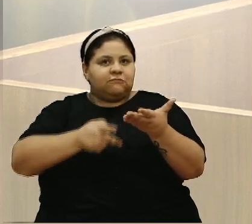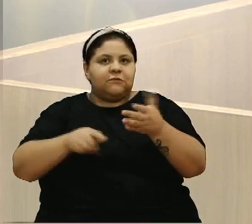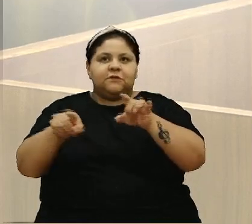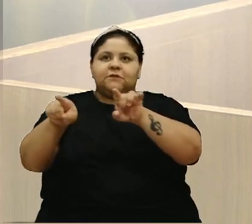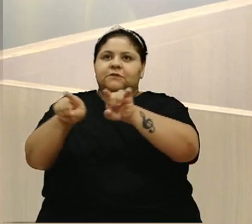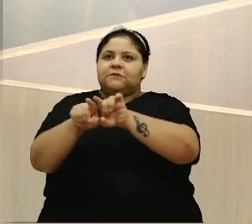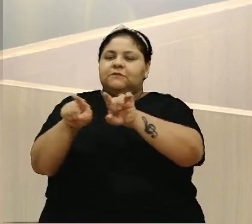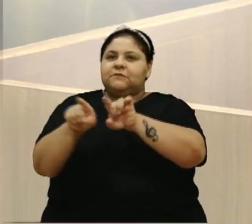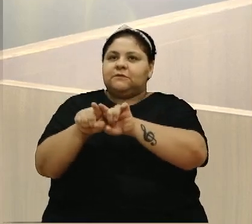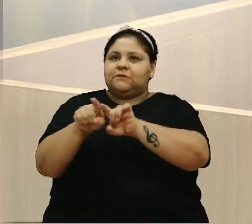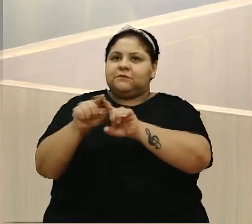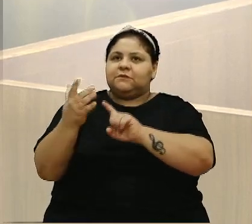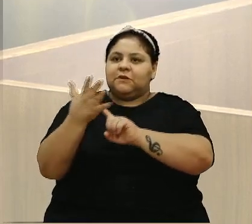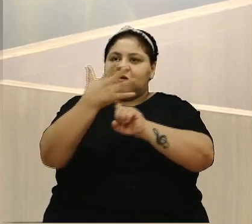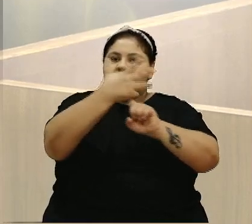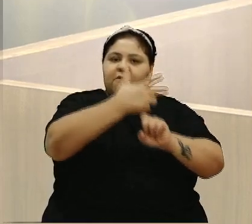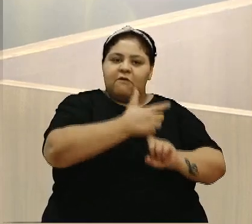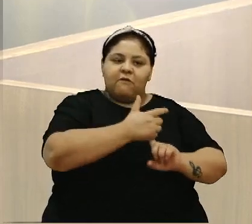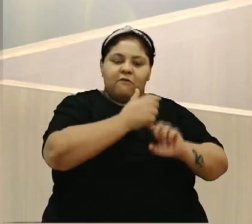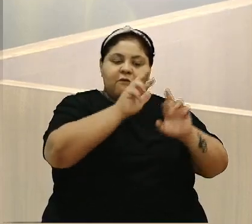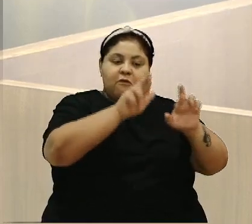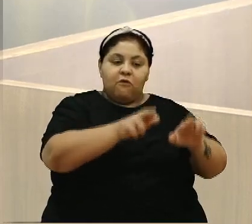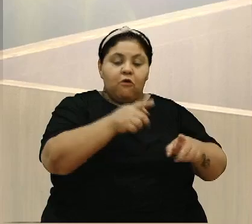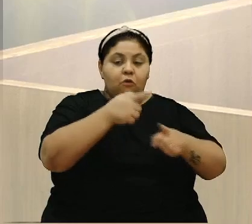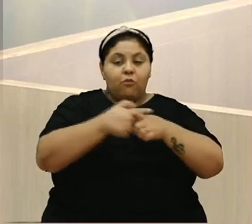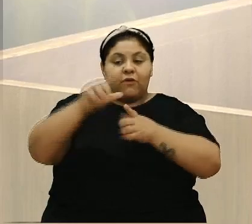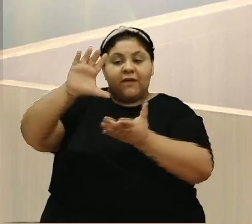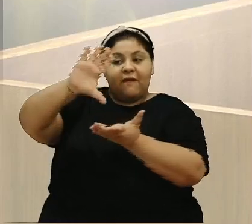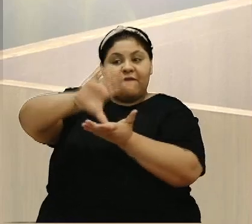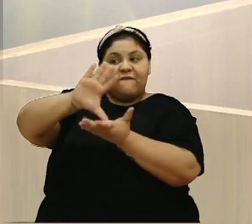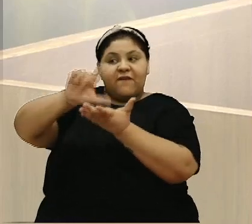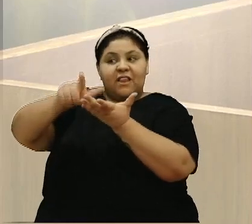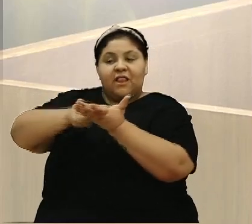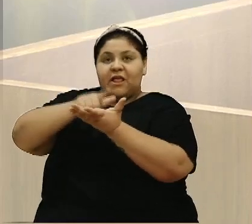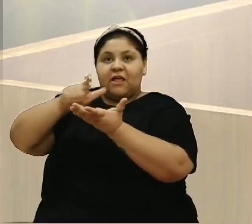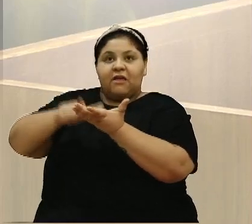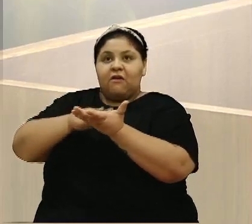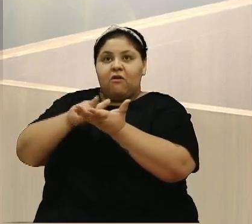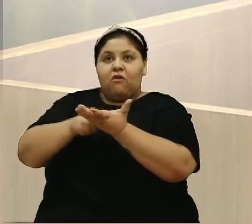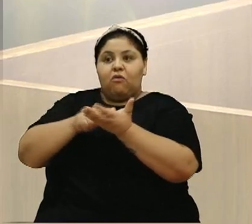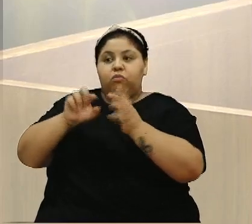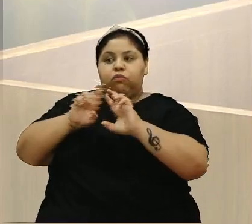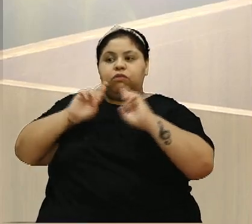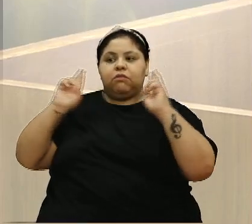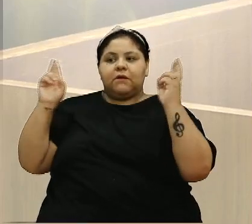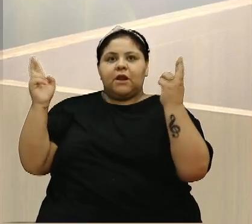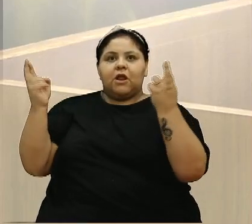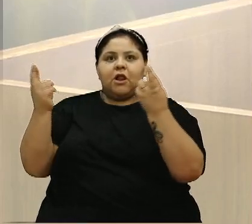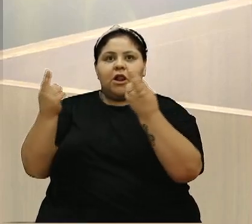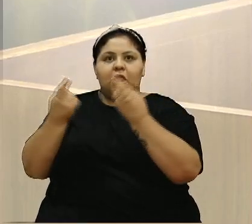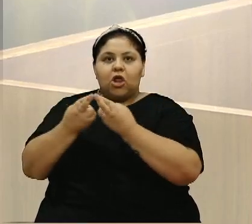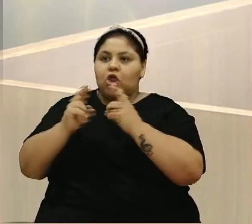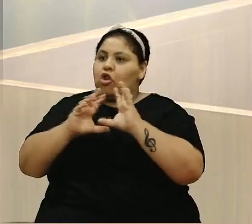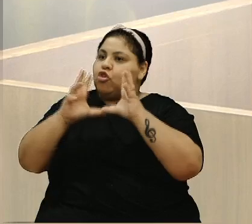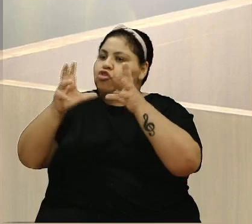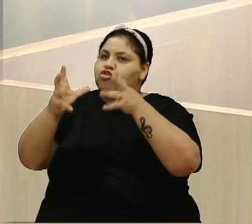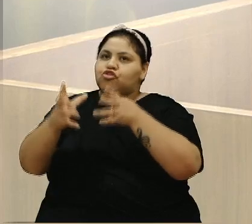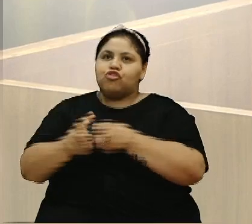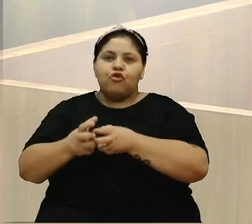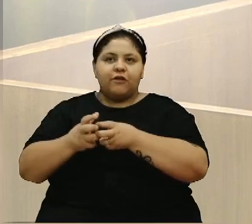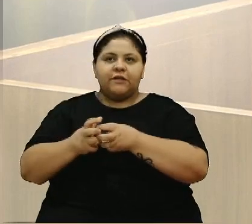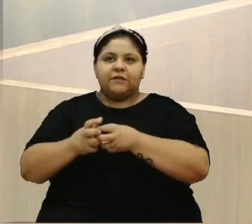os artistas locais, porque a Feira do Livro é um lugar que reúne democraticamente todas as